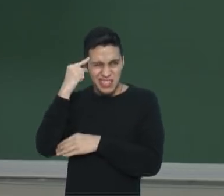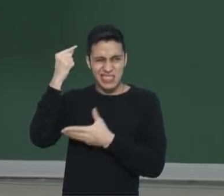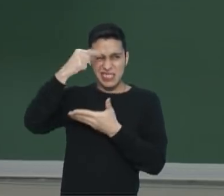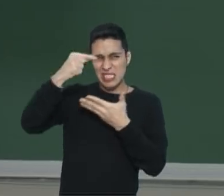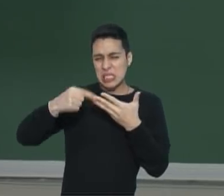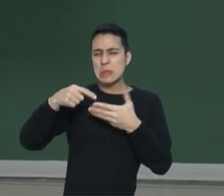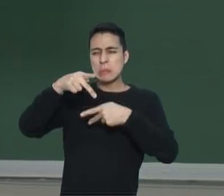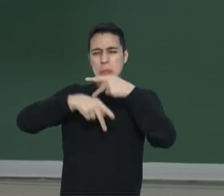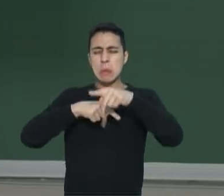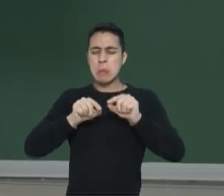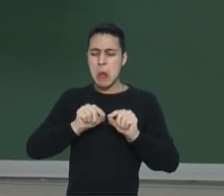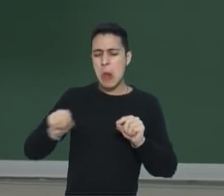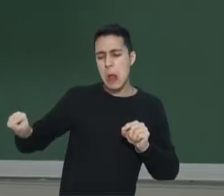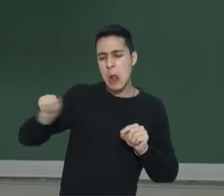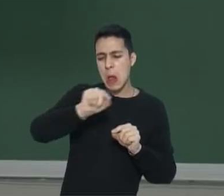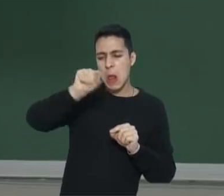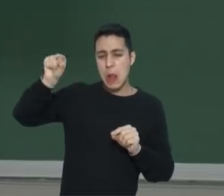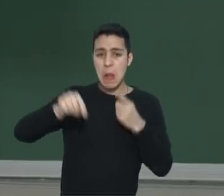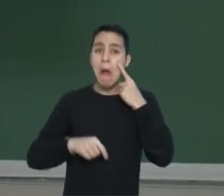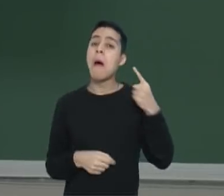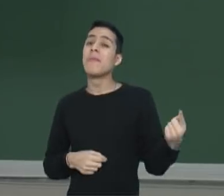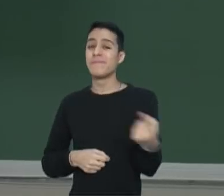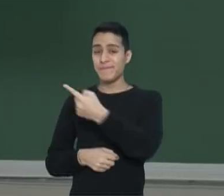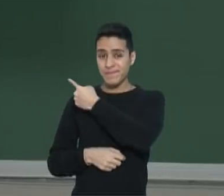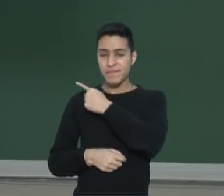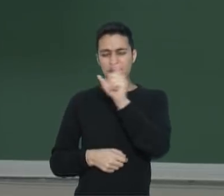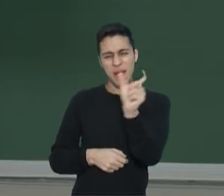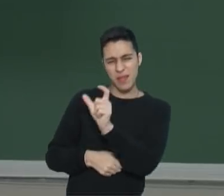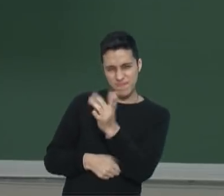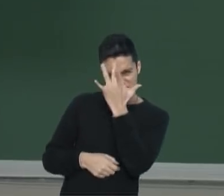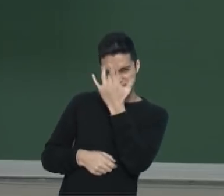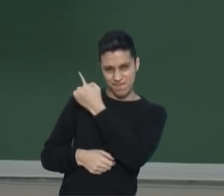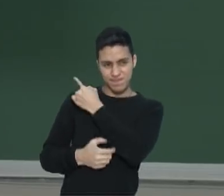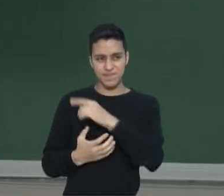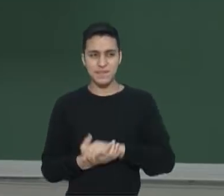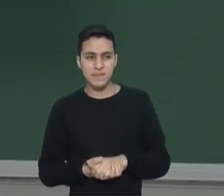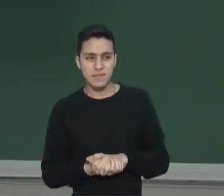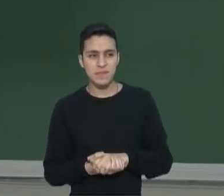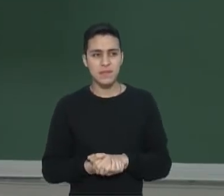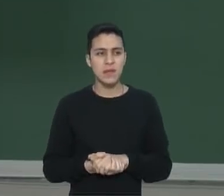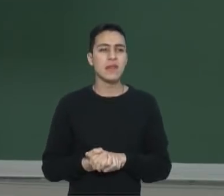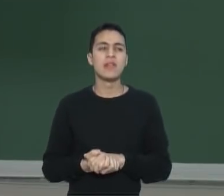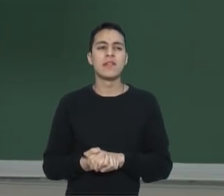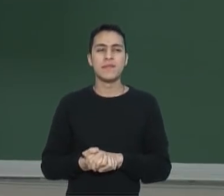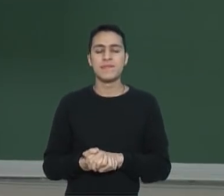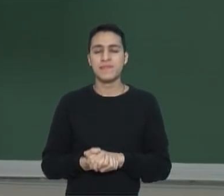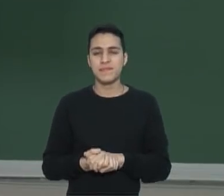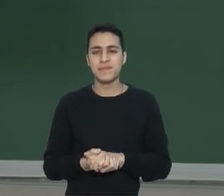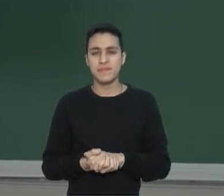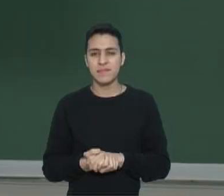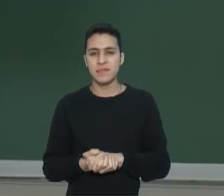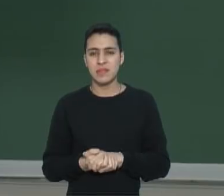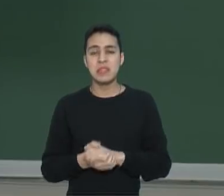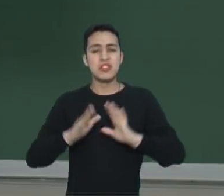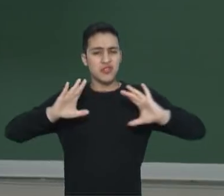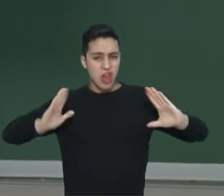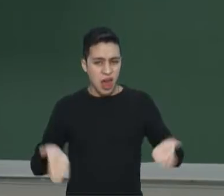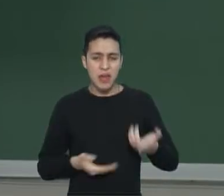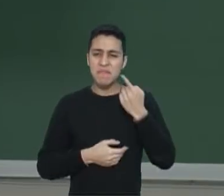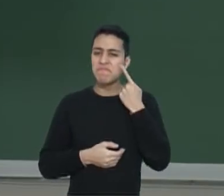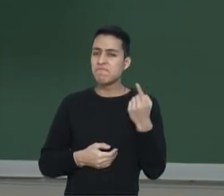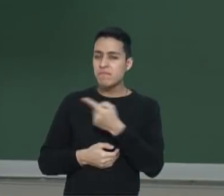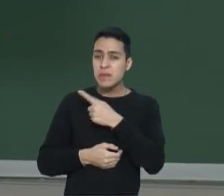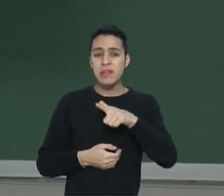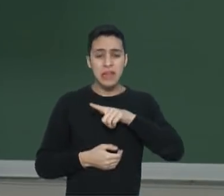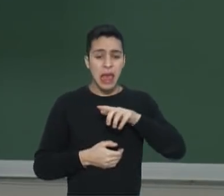ostrogodos, visigodos, reino dos suevos, né, e aqui os vândalos. Então a gente vai ver, e aqui estão os lombardos. Então a gente vai ver que